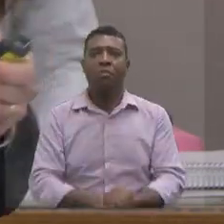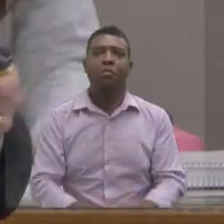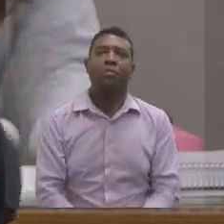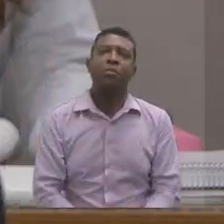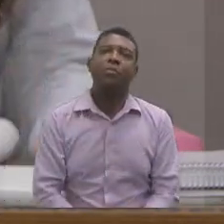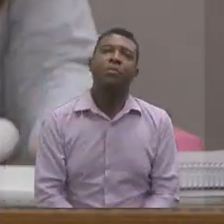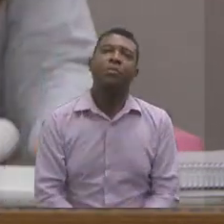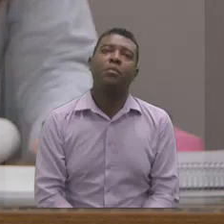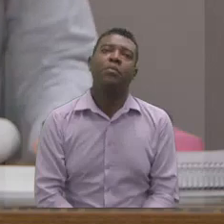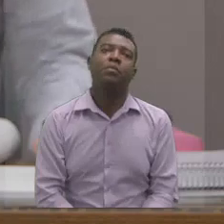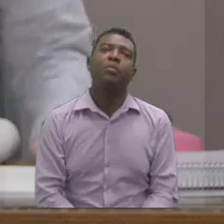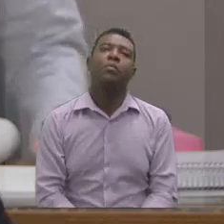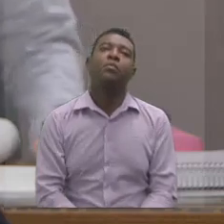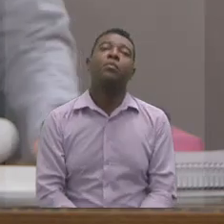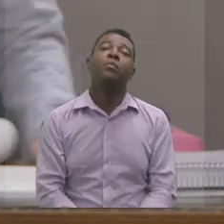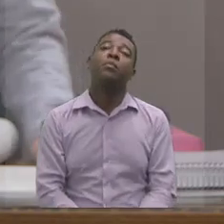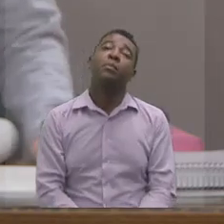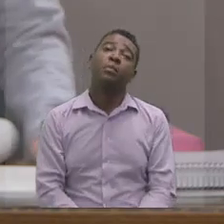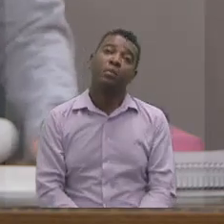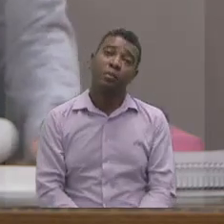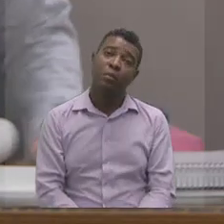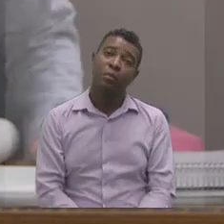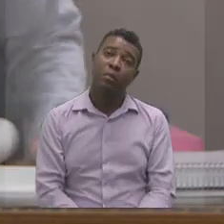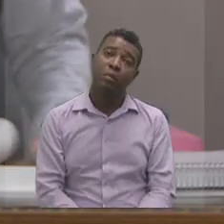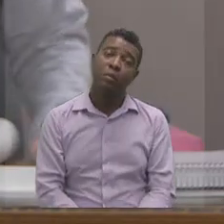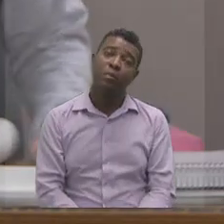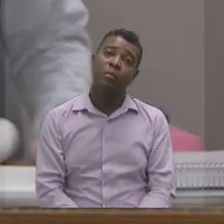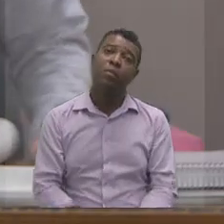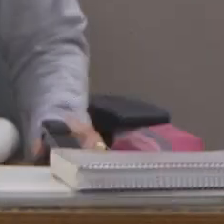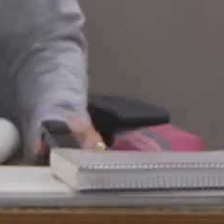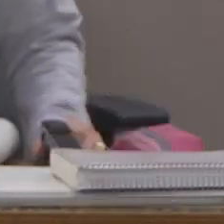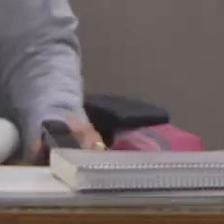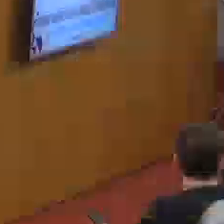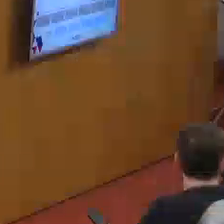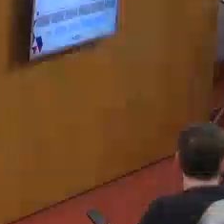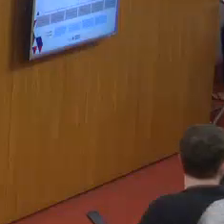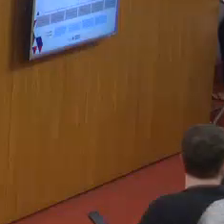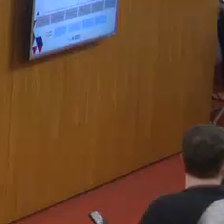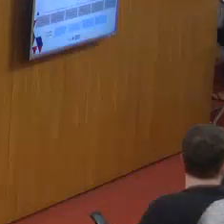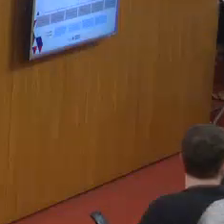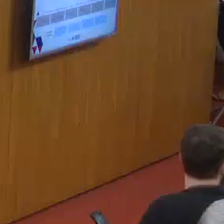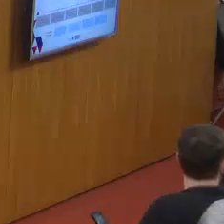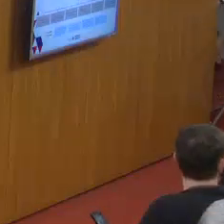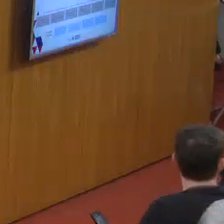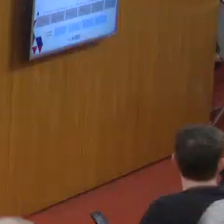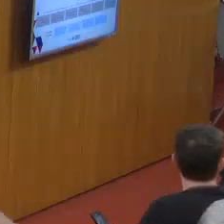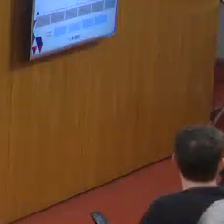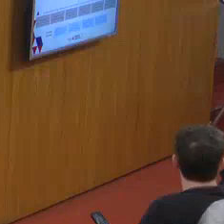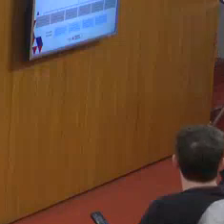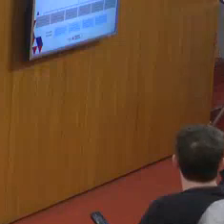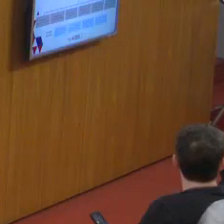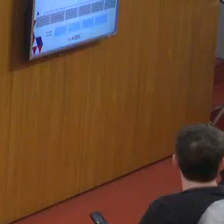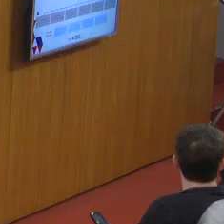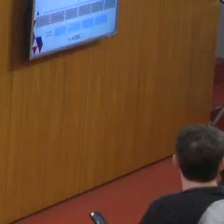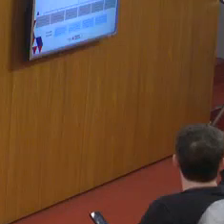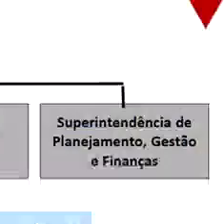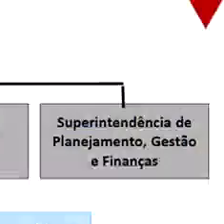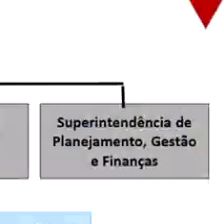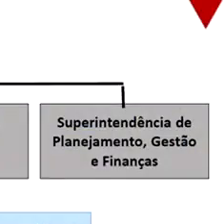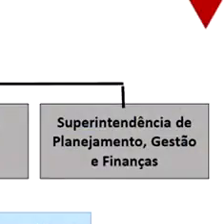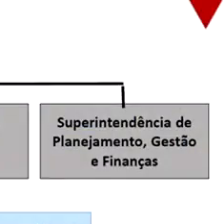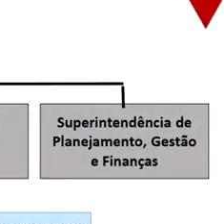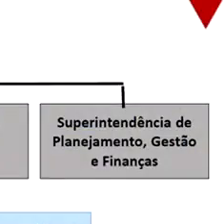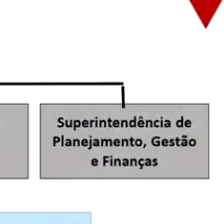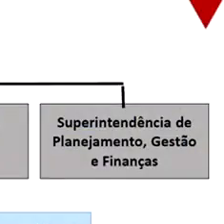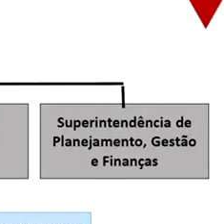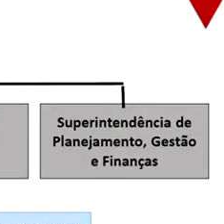localizar perfeito então eu começo dizendo aqui do esforço que a gente vem fazendo né